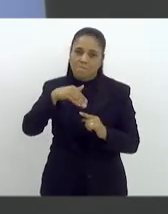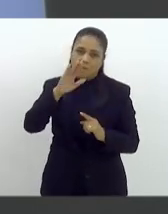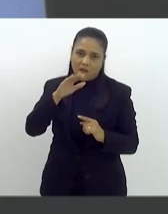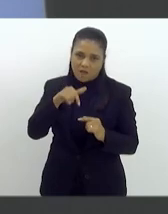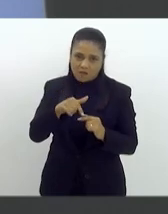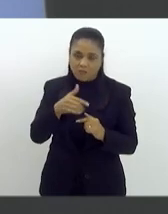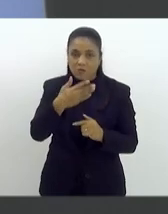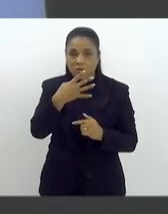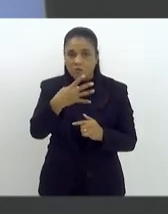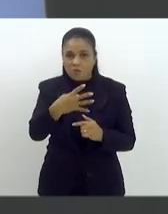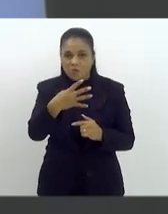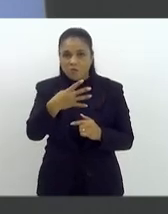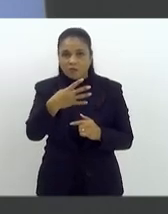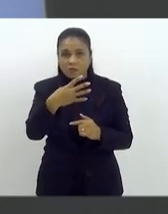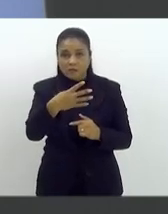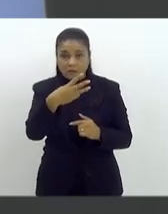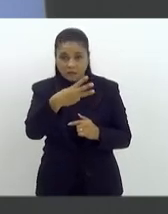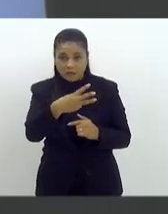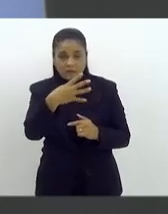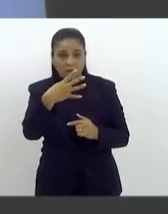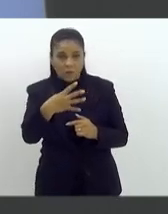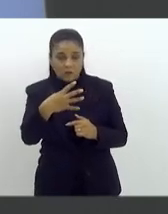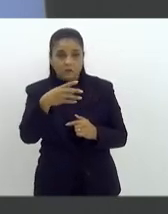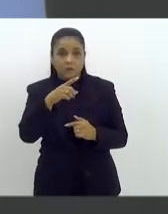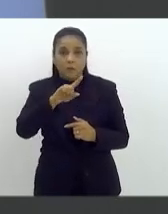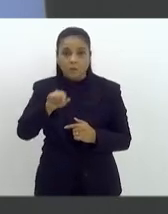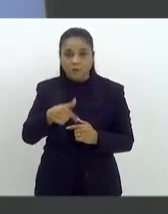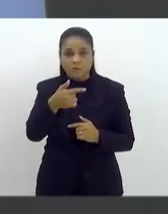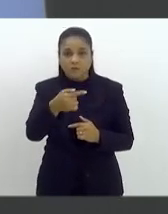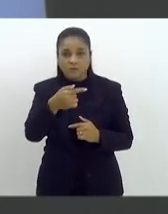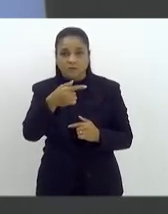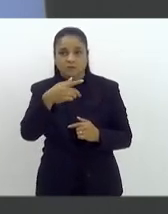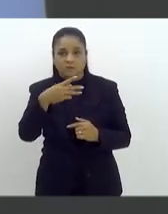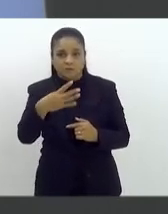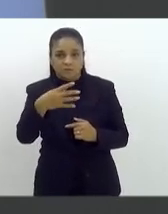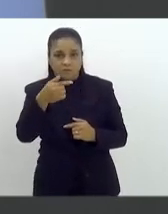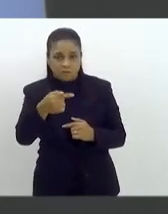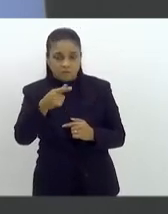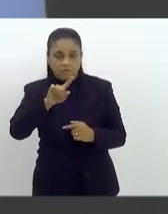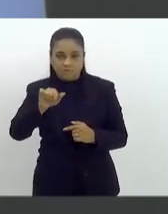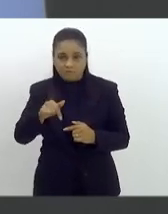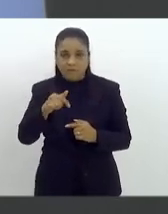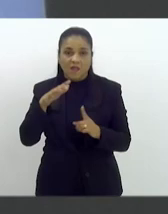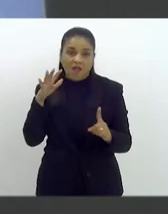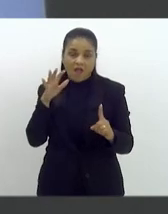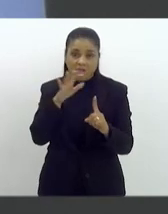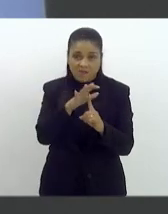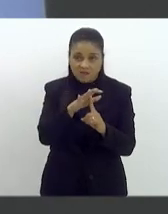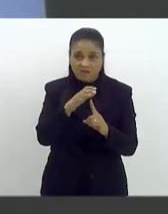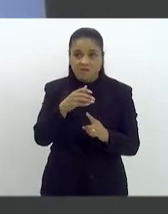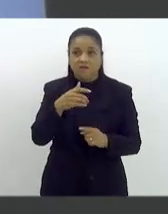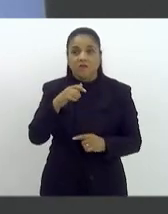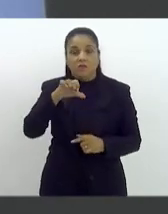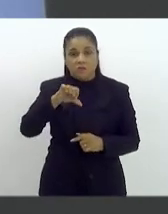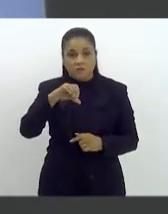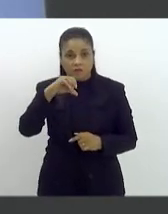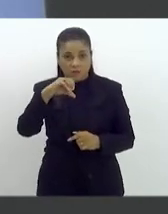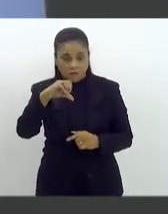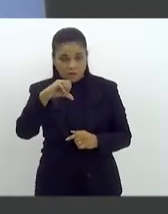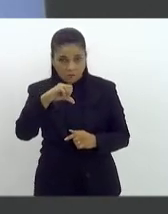34.747 mulheres foram vítimas de ameaça 94,4% da violência